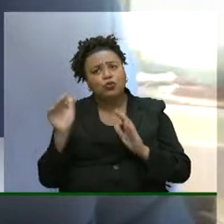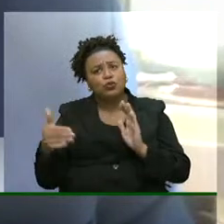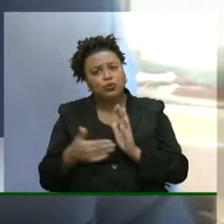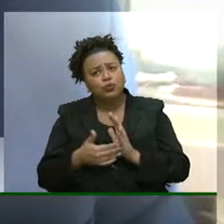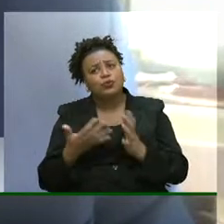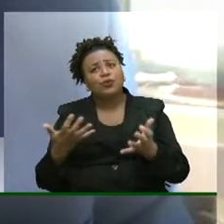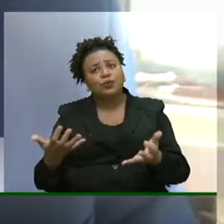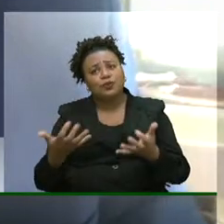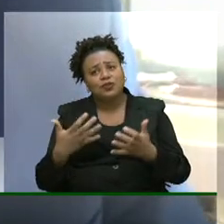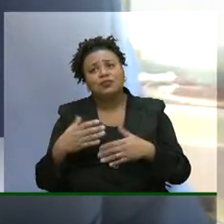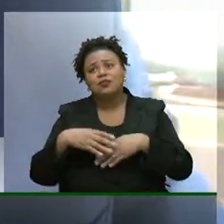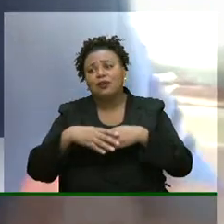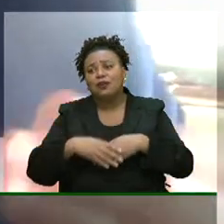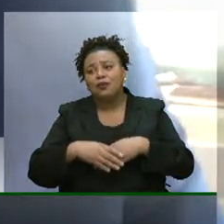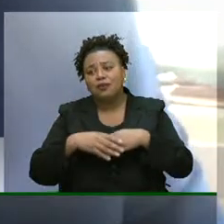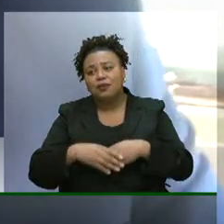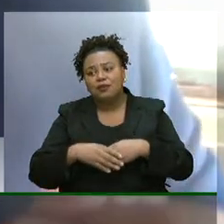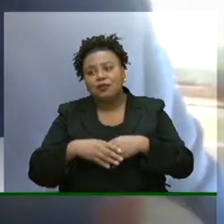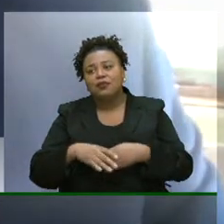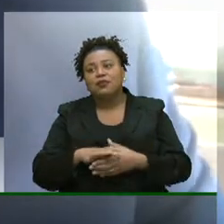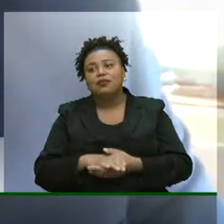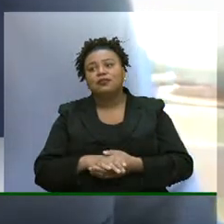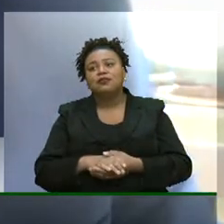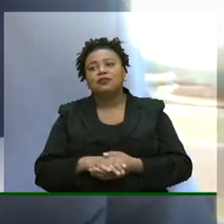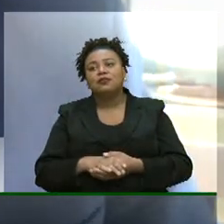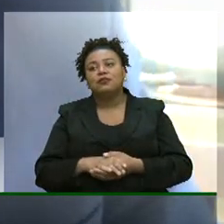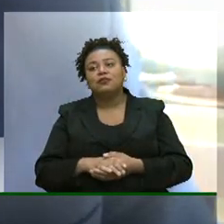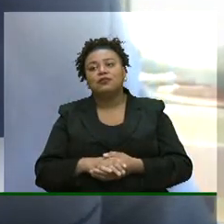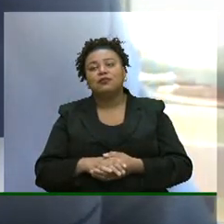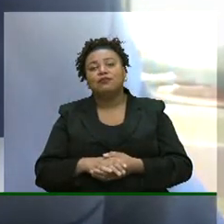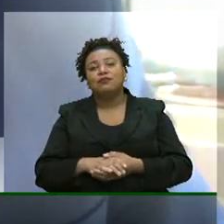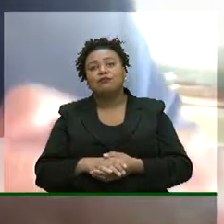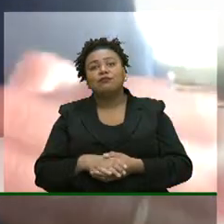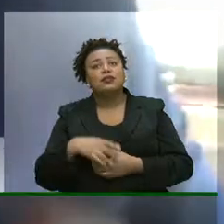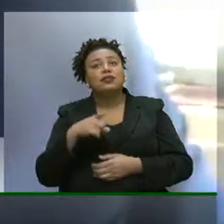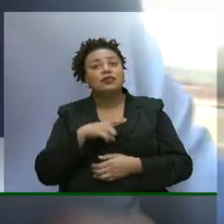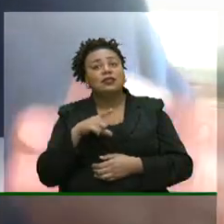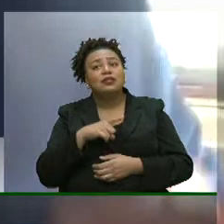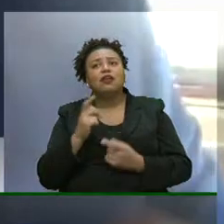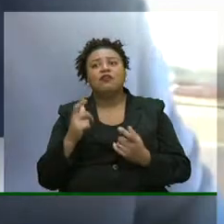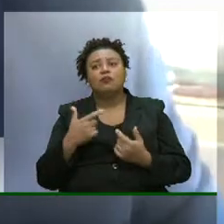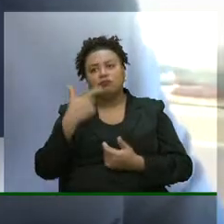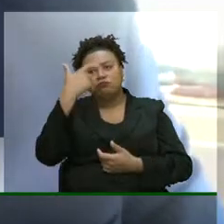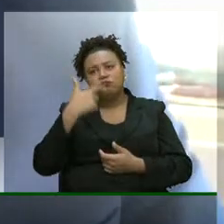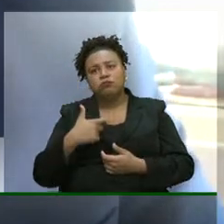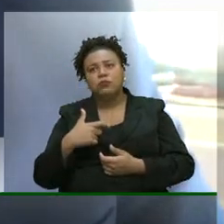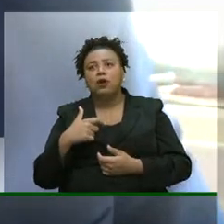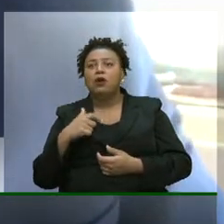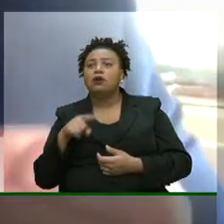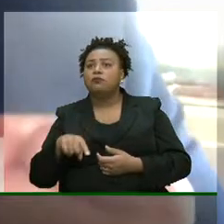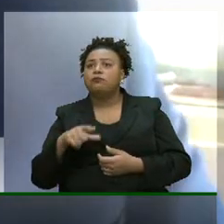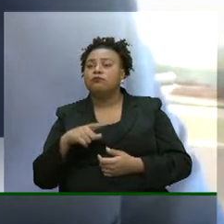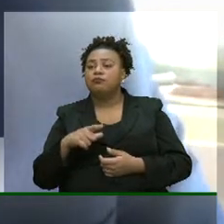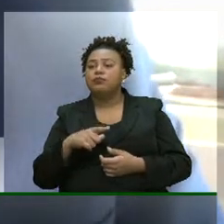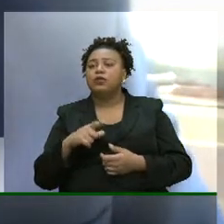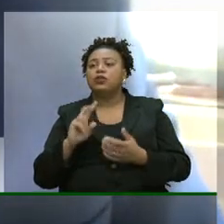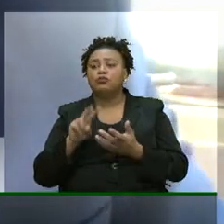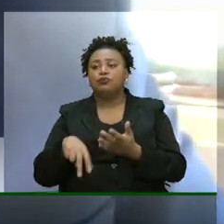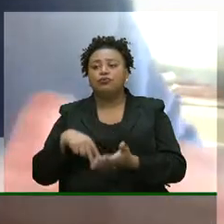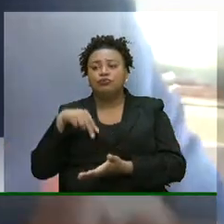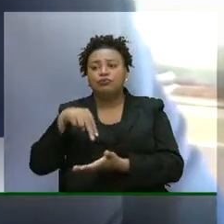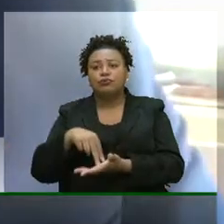faço questão de saudar a Assembleia Legislativa, que teve uma grande postura, sendo altiva